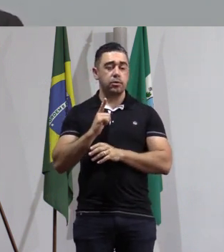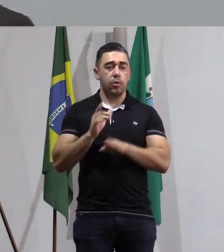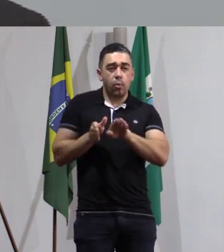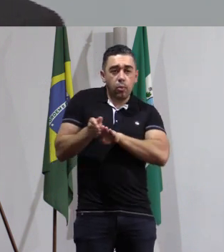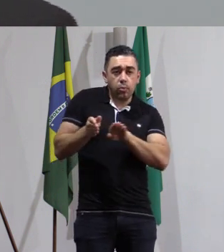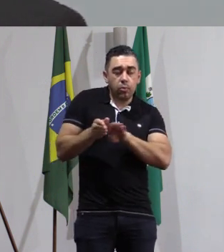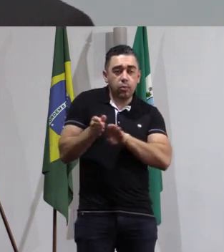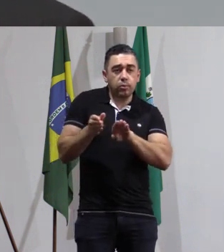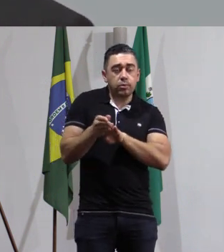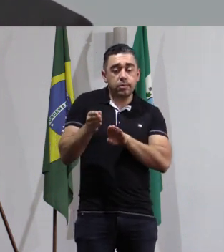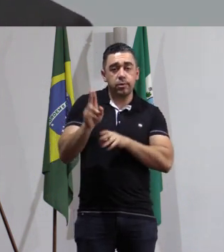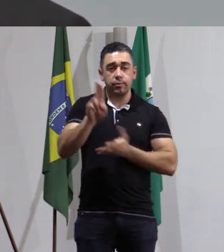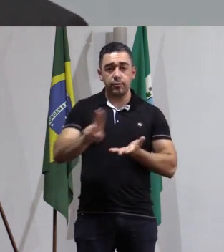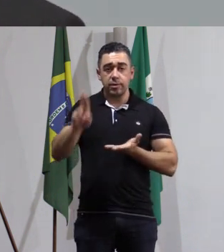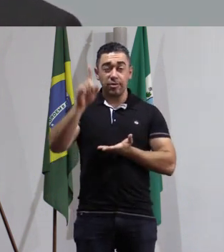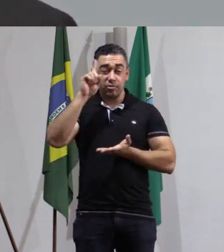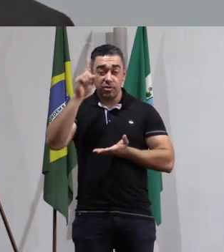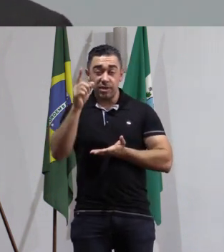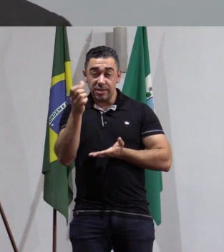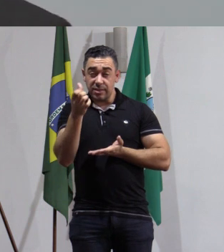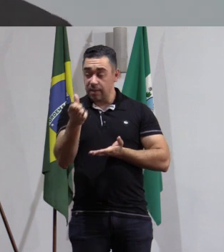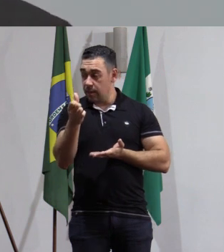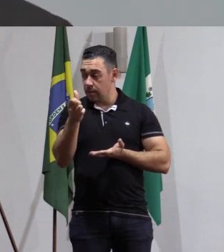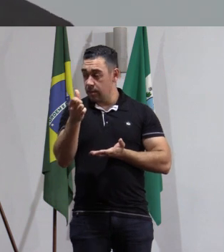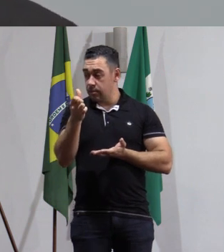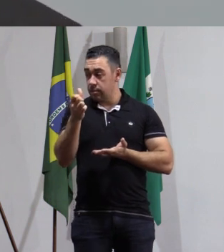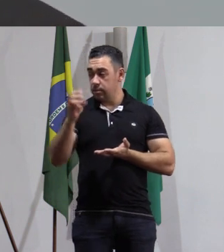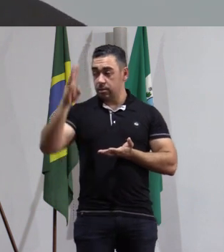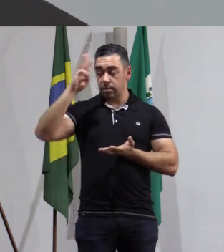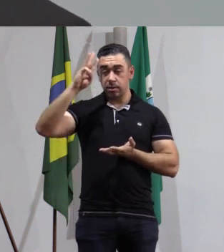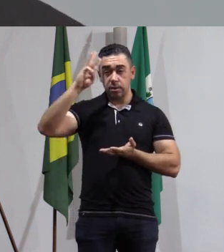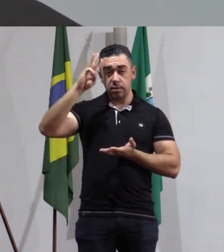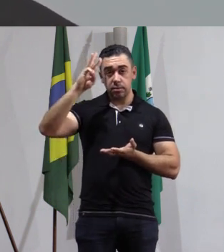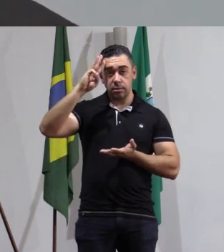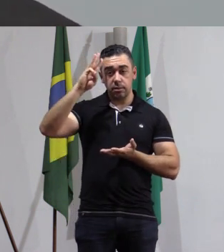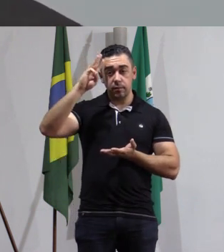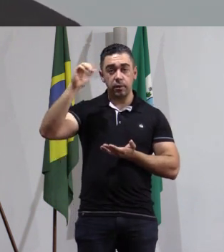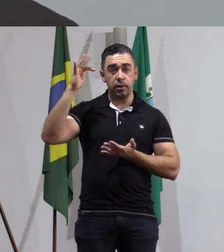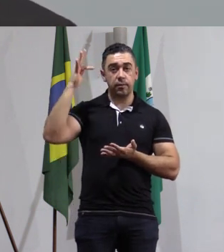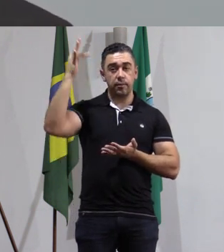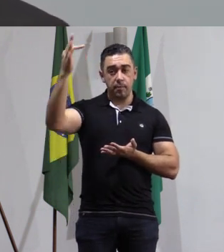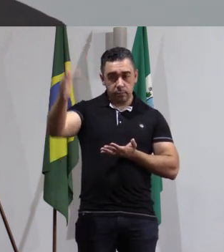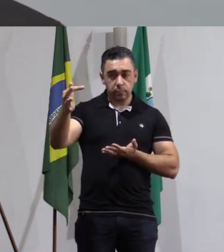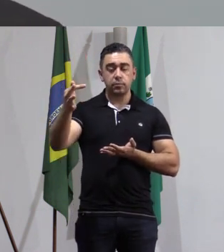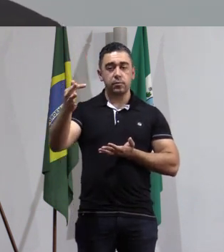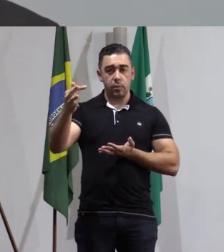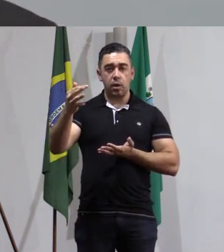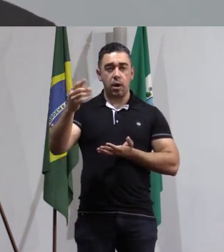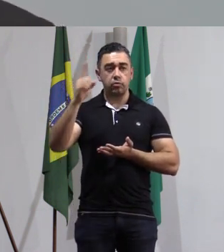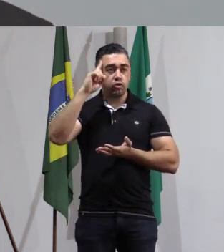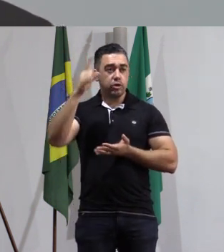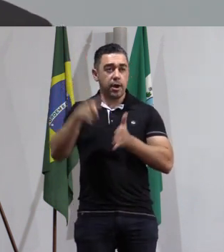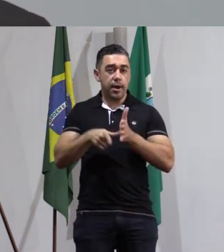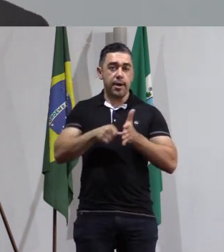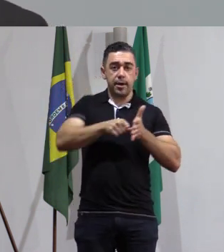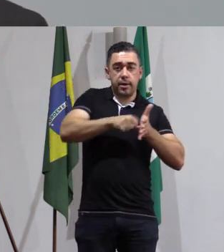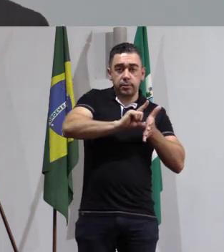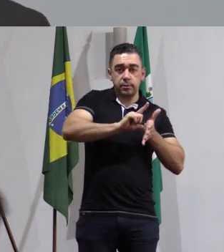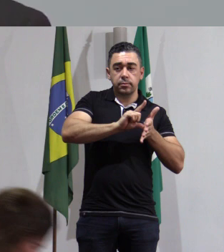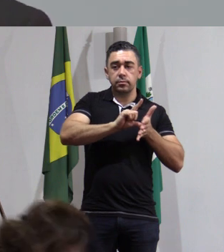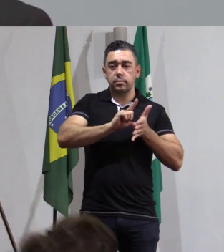Universitário no dia 6, terça-feira que vem. Por que dia 6? Porque era um dia antes do dia que achávamos que era a data